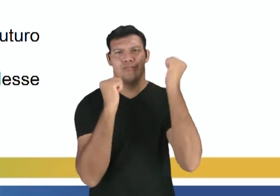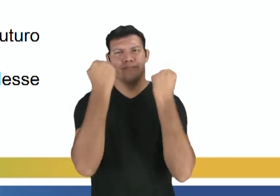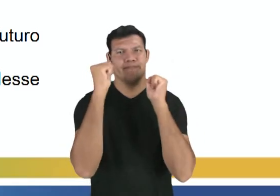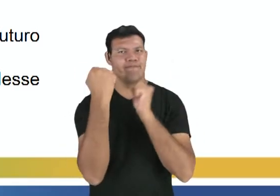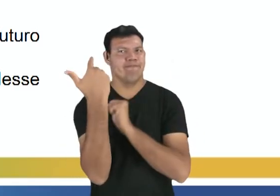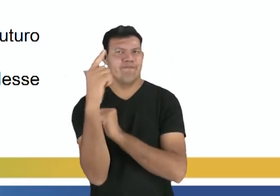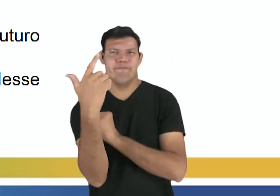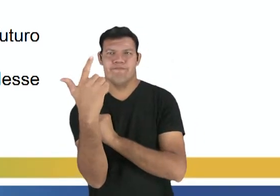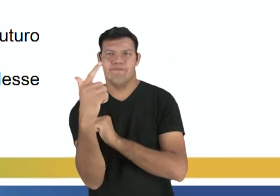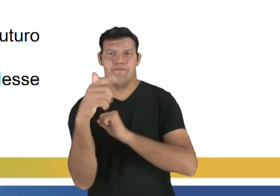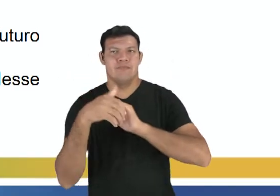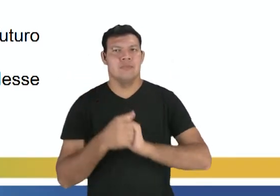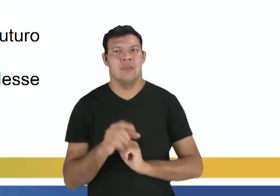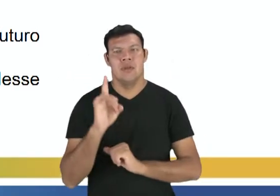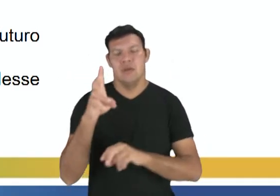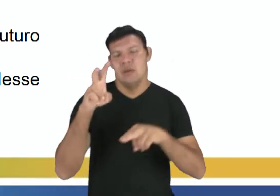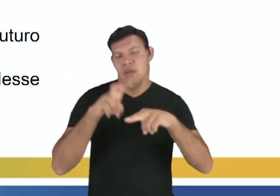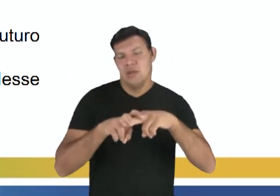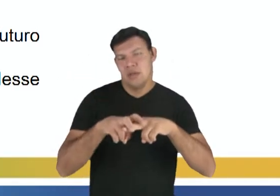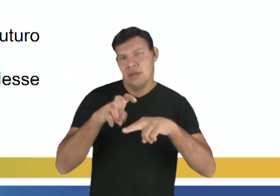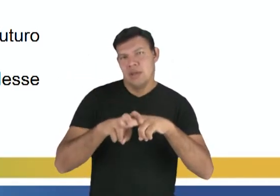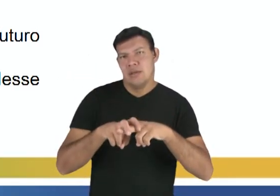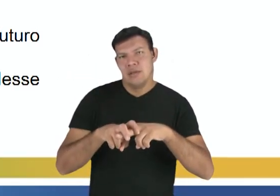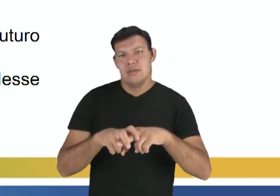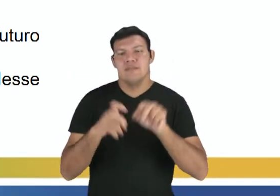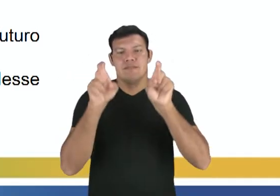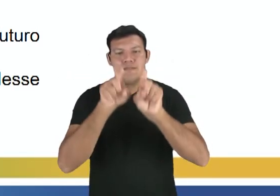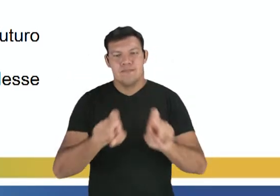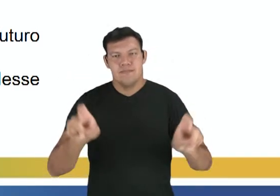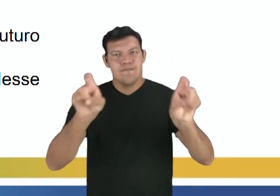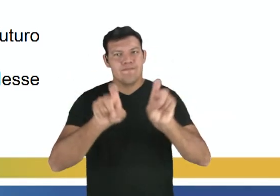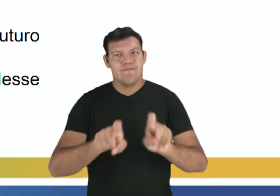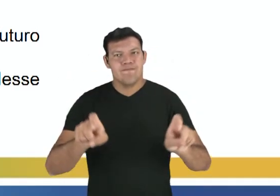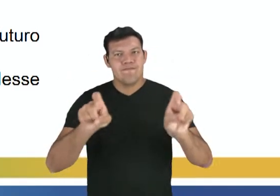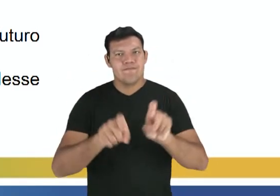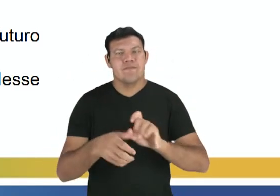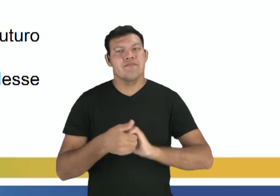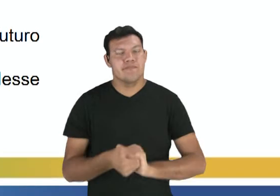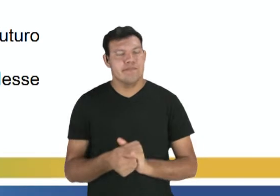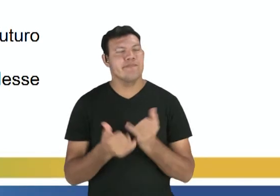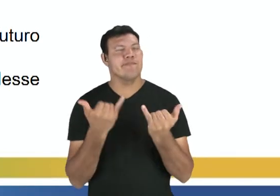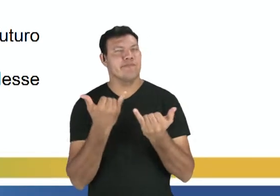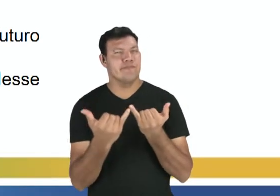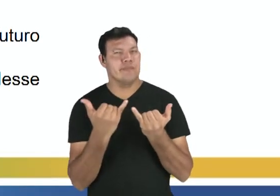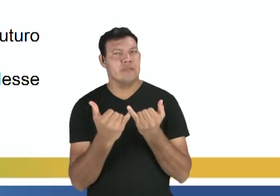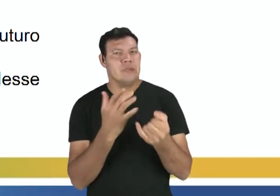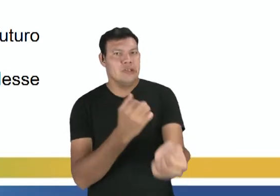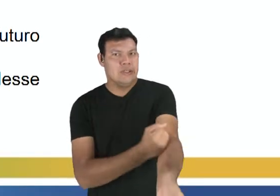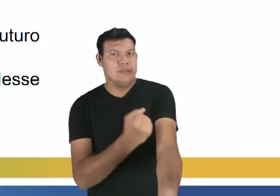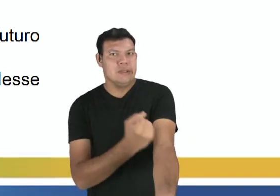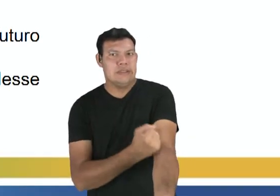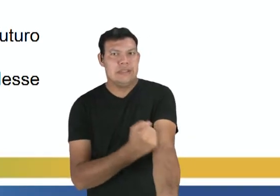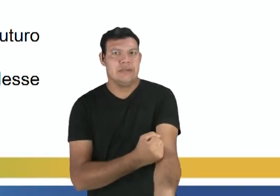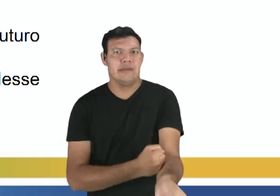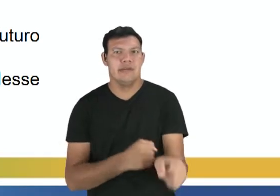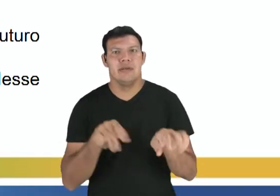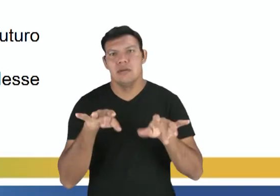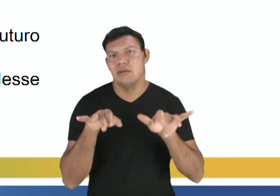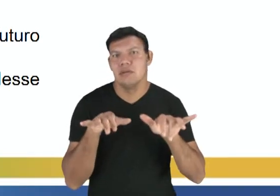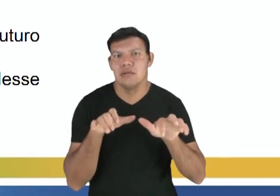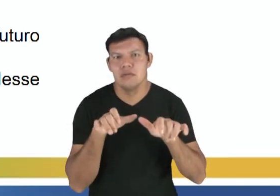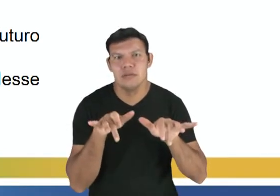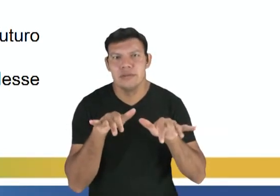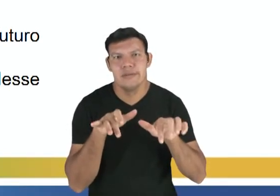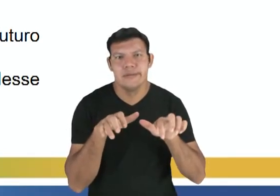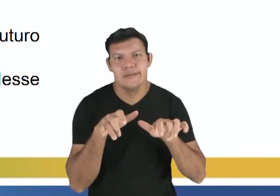mais nenhuma atividade, somente sentado ali, pela aparência, né, viciado em frente à tela do computador,